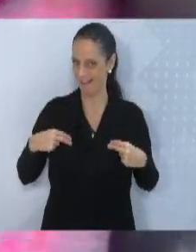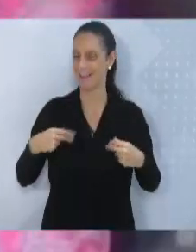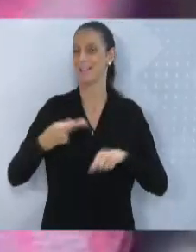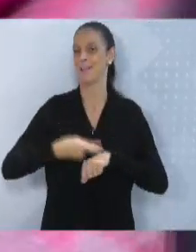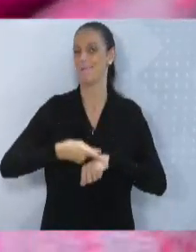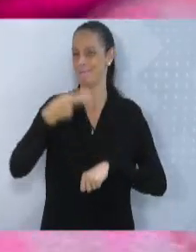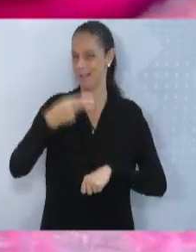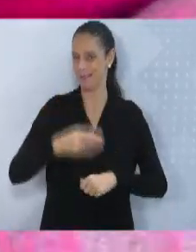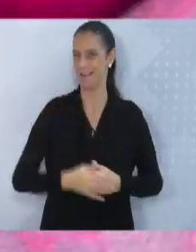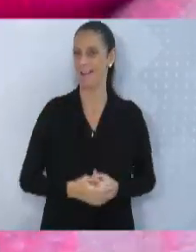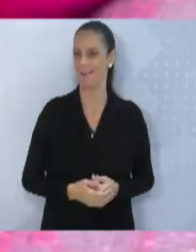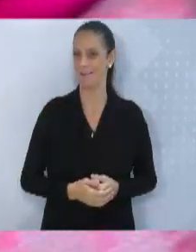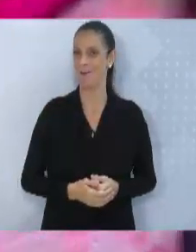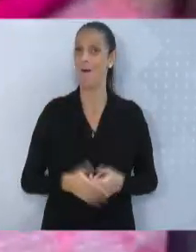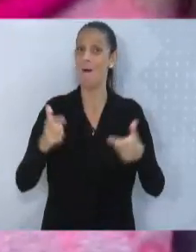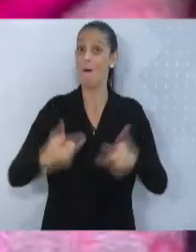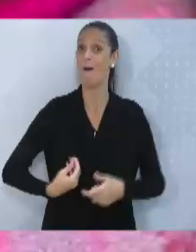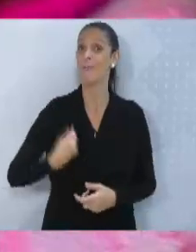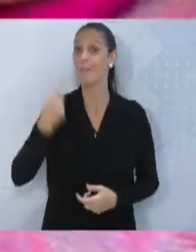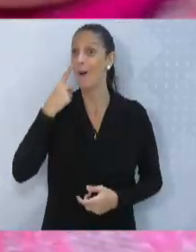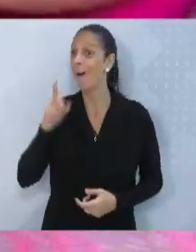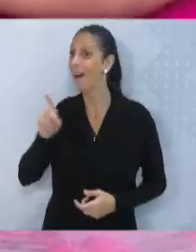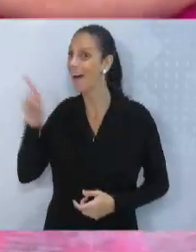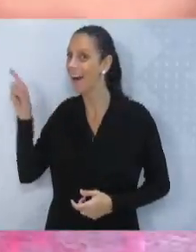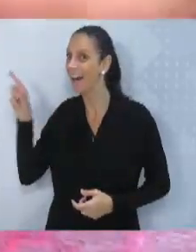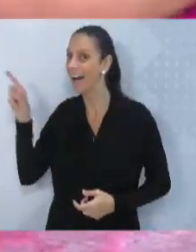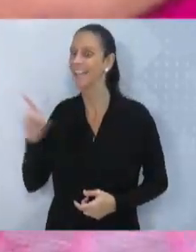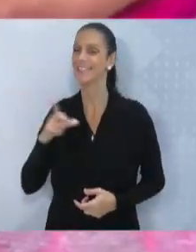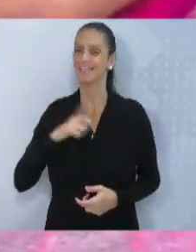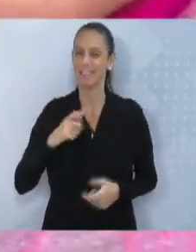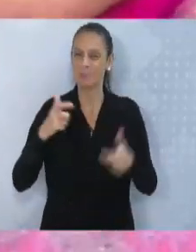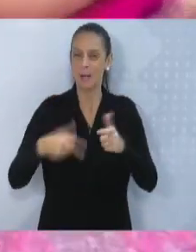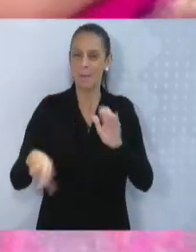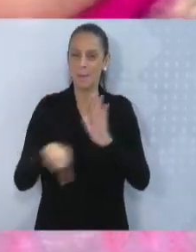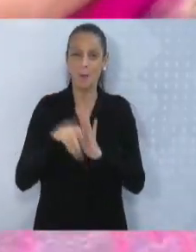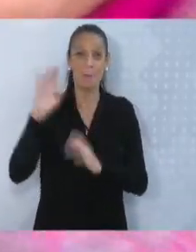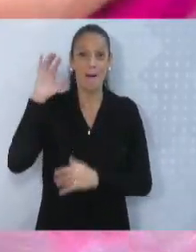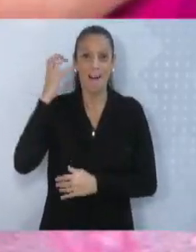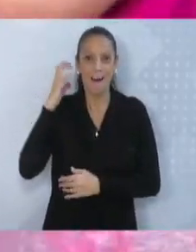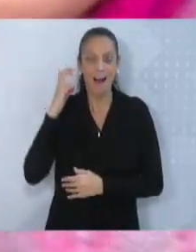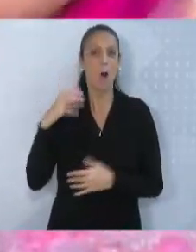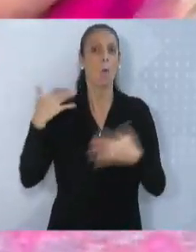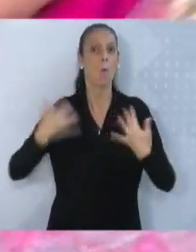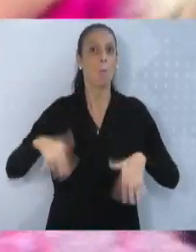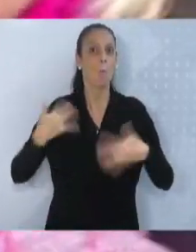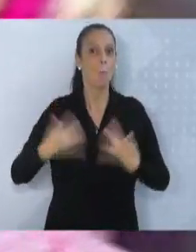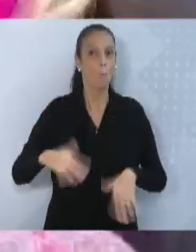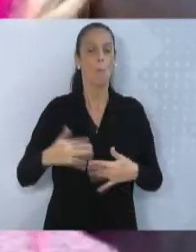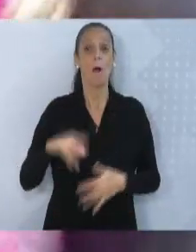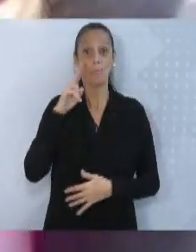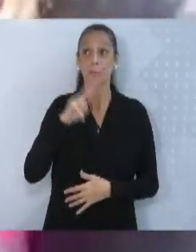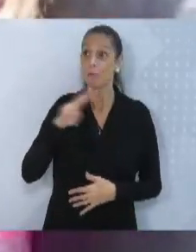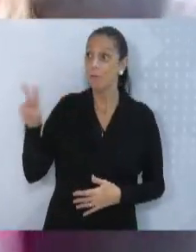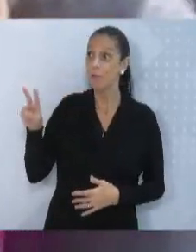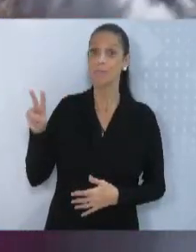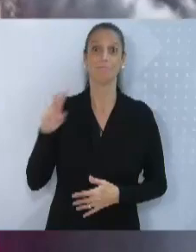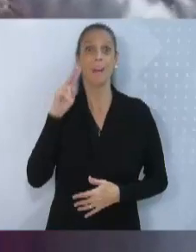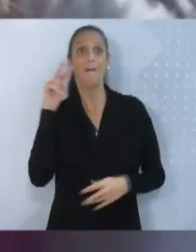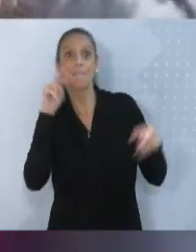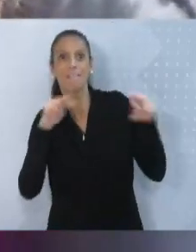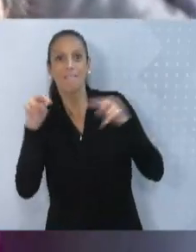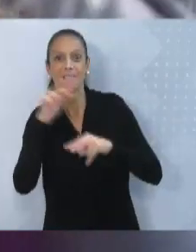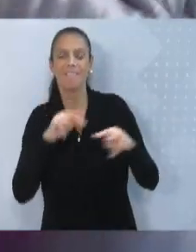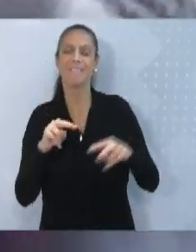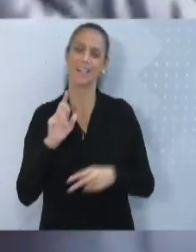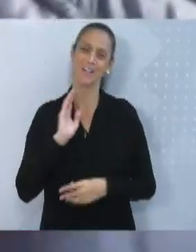prêmio e aqui ó passando por aqui ó temos um estúdio de rádio é uma grande vitrine e aí a gente já mata